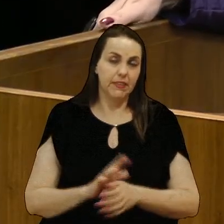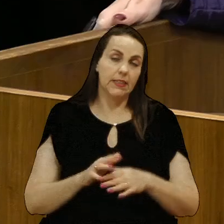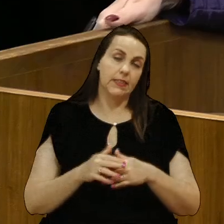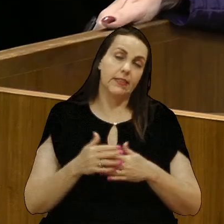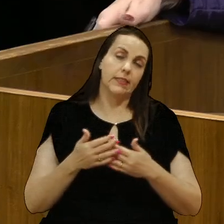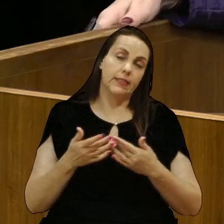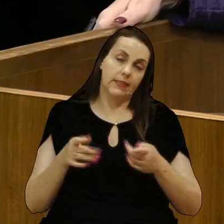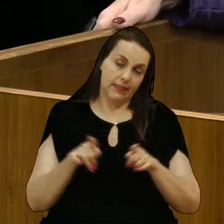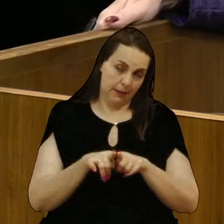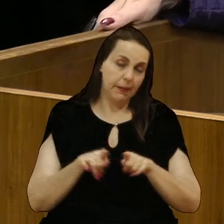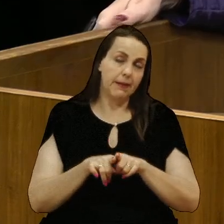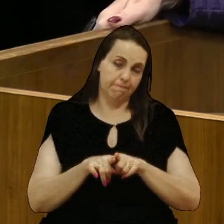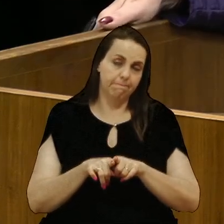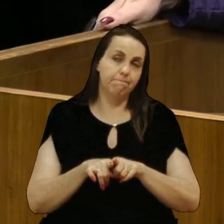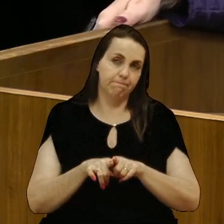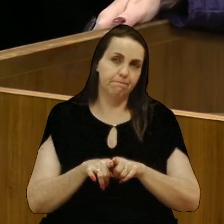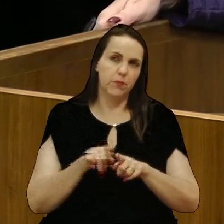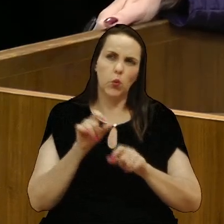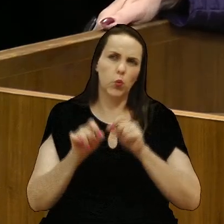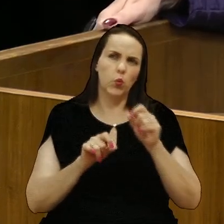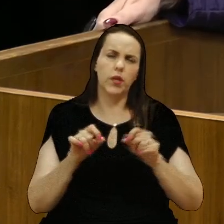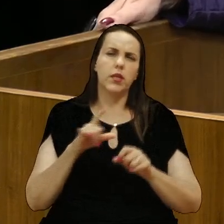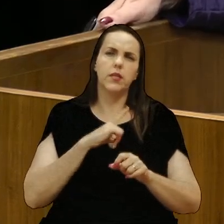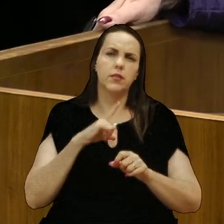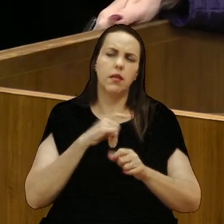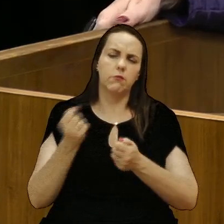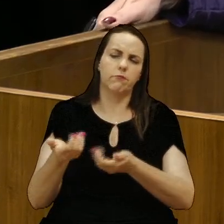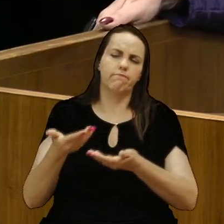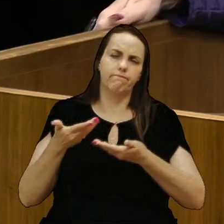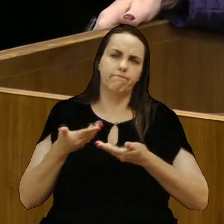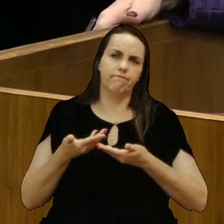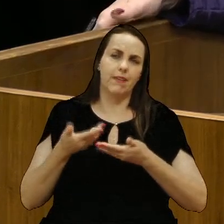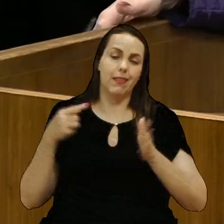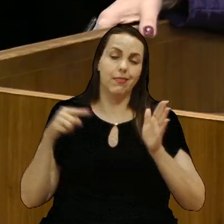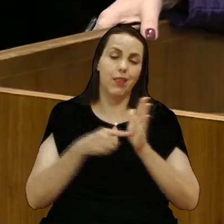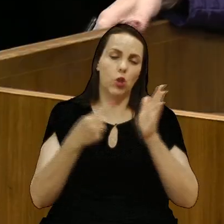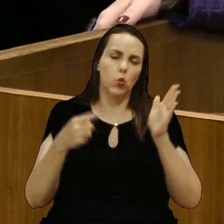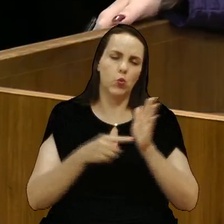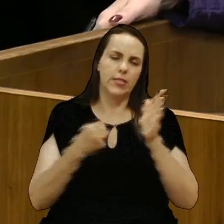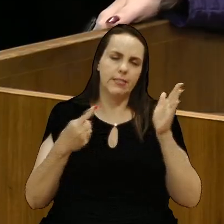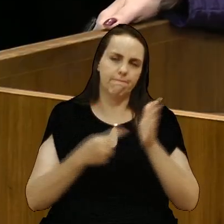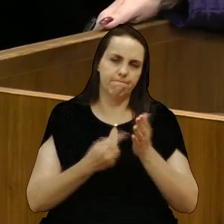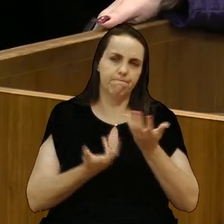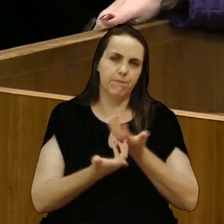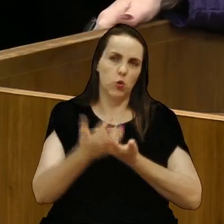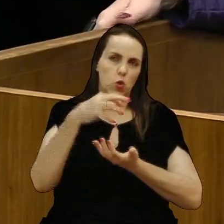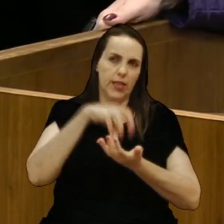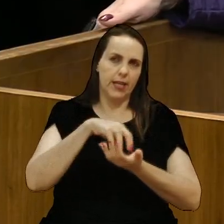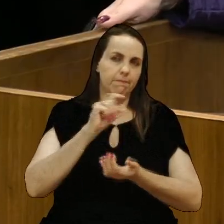Inclusive, o que nós temos recebido de denúncias na Codeca?